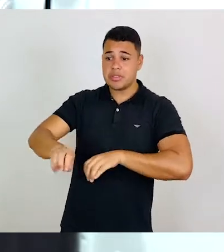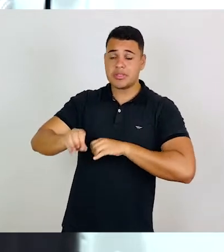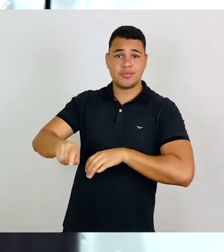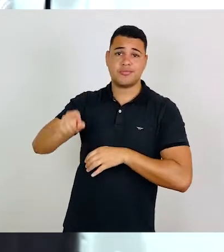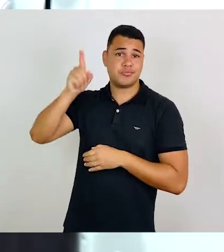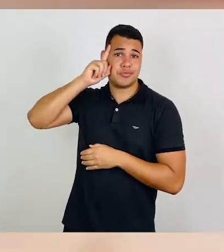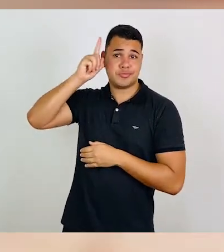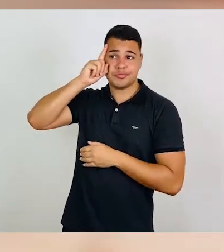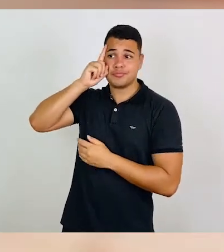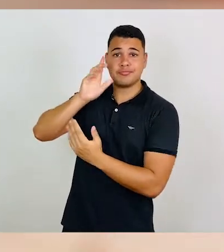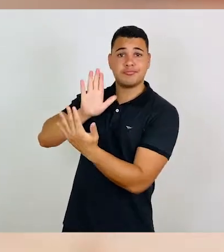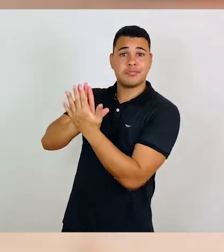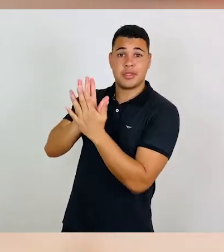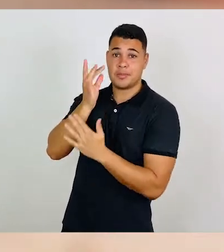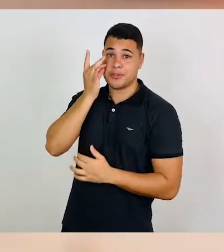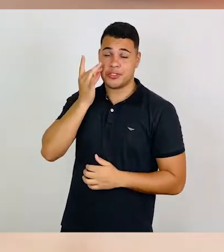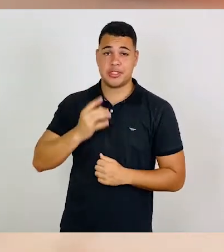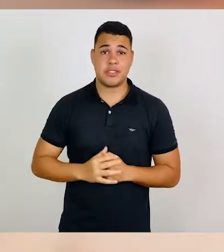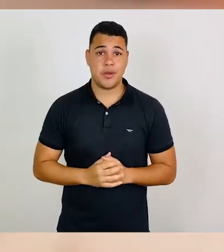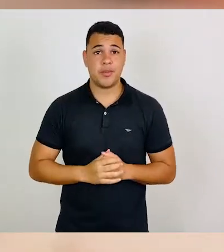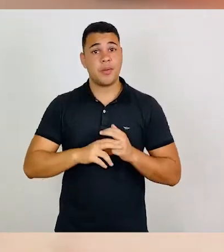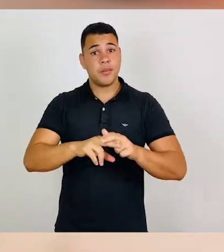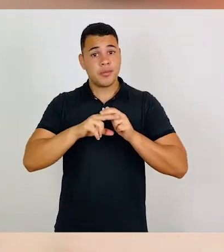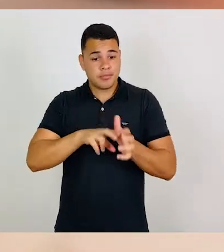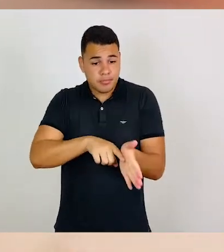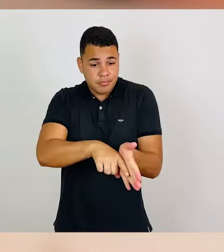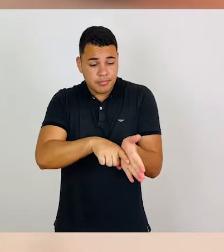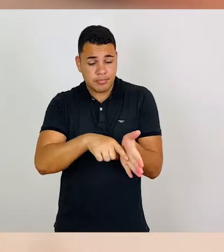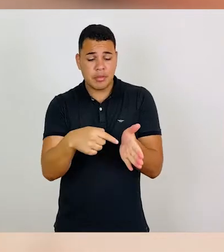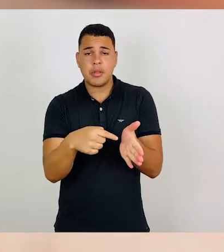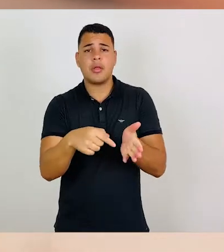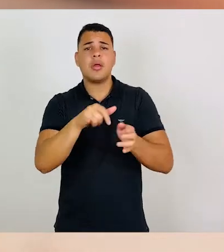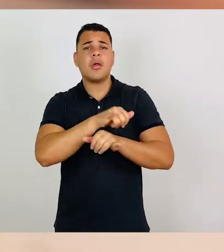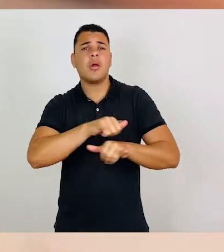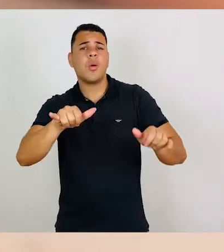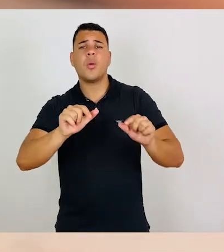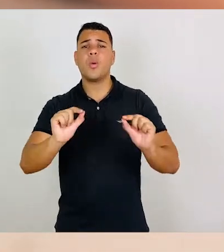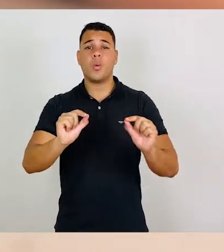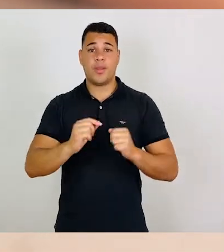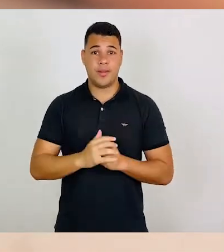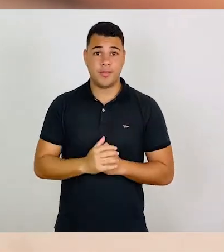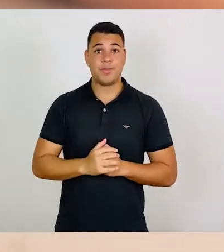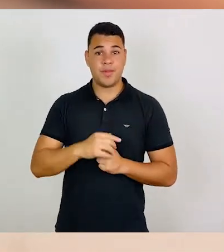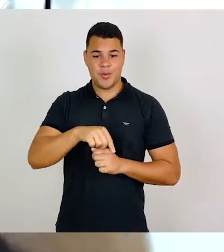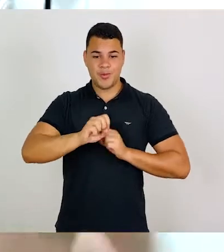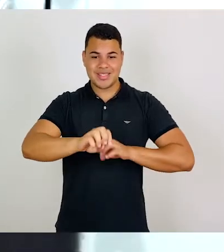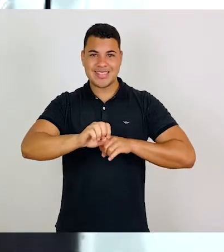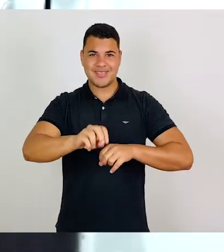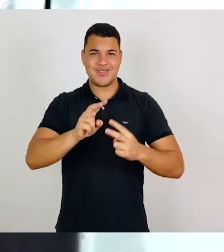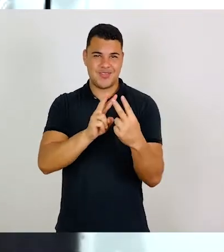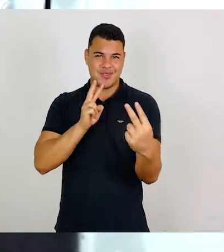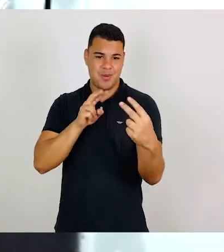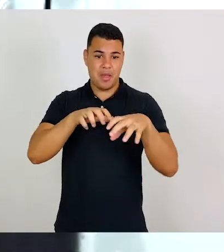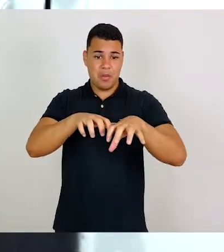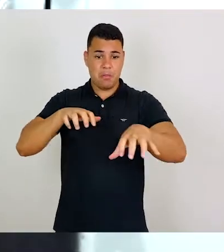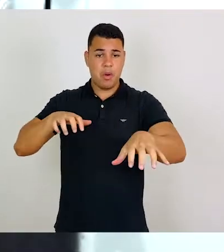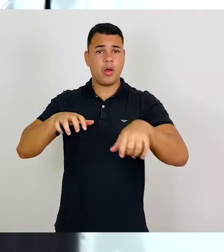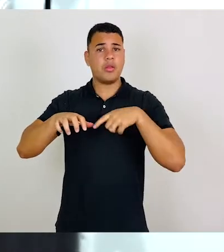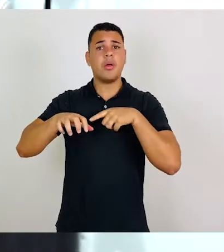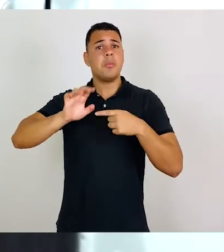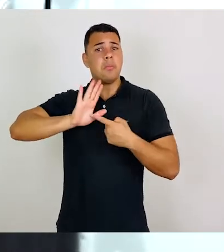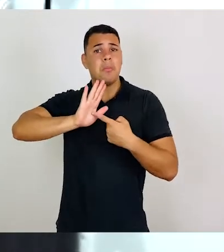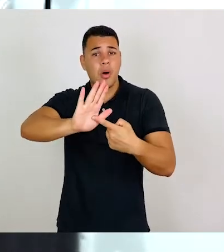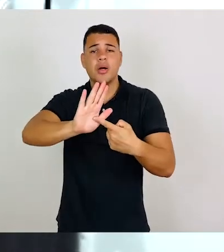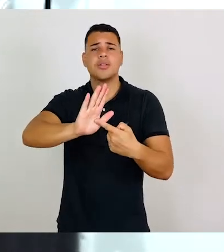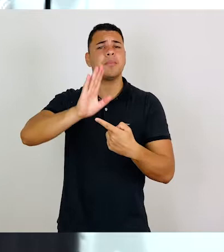pelo governo para as pessoas que não têm a condição de deficiência. A forma à distância